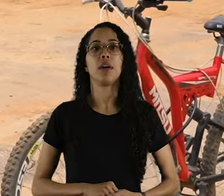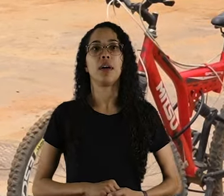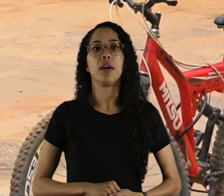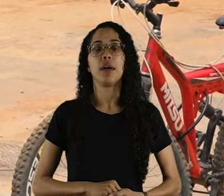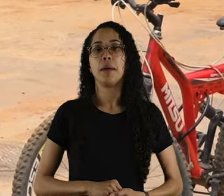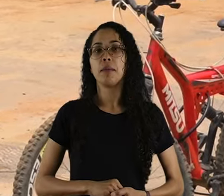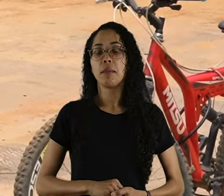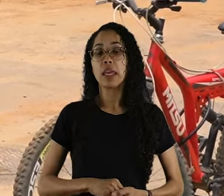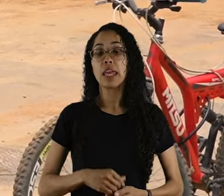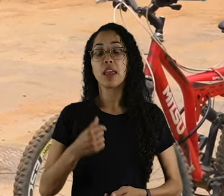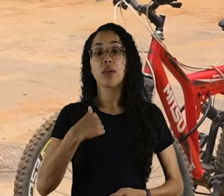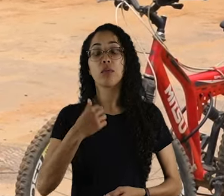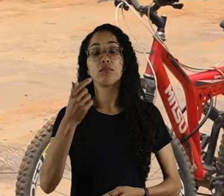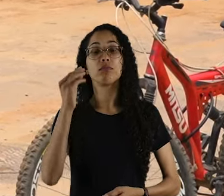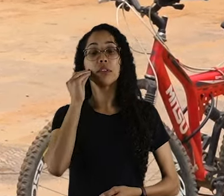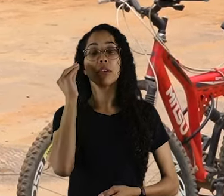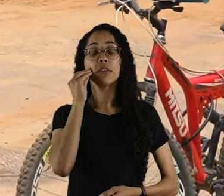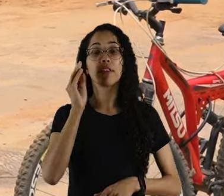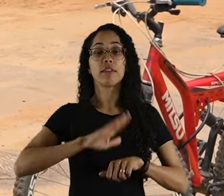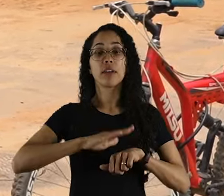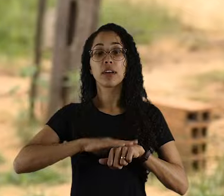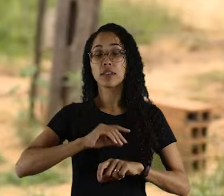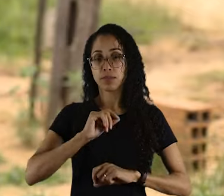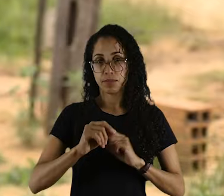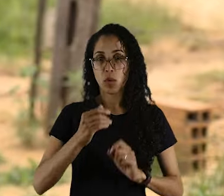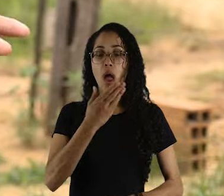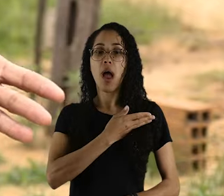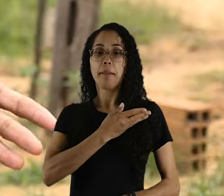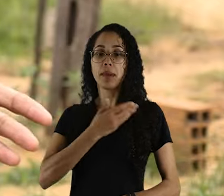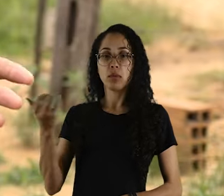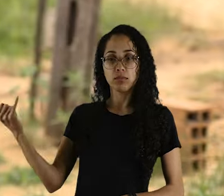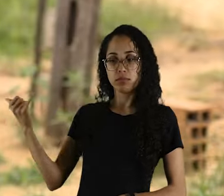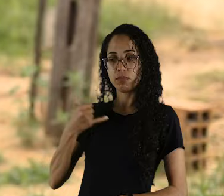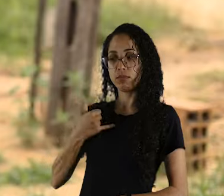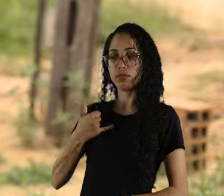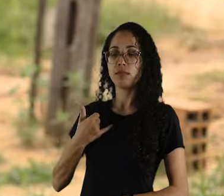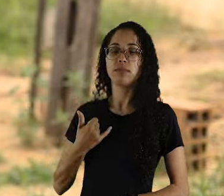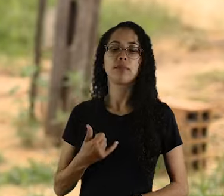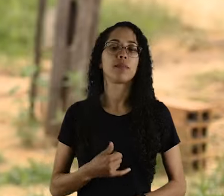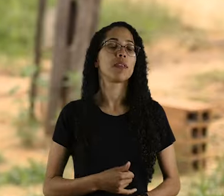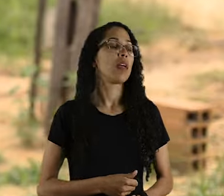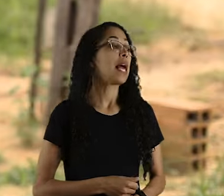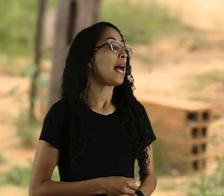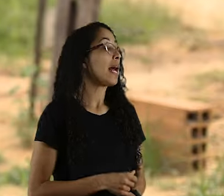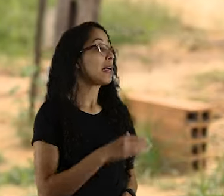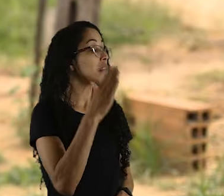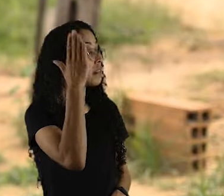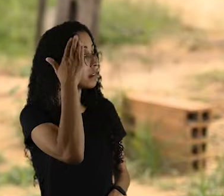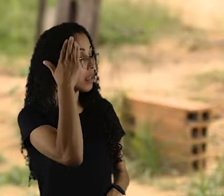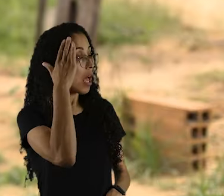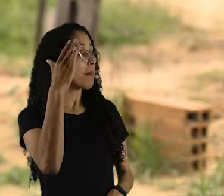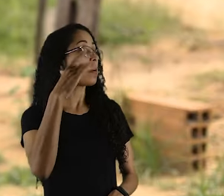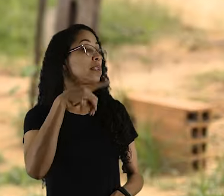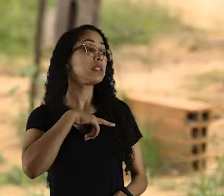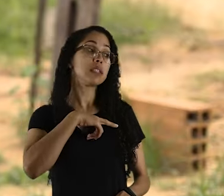chegou em mim e falou: Carioca, tem um segmento que dá pra gente tirar um